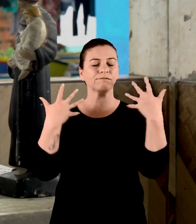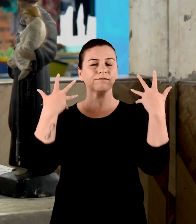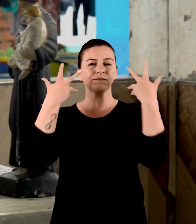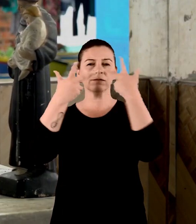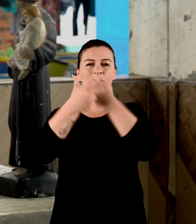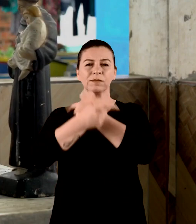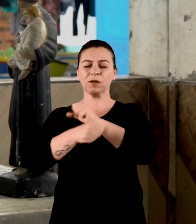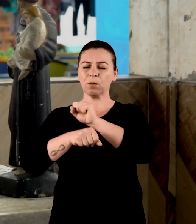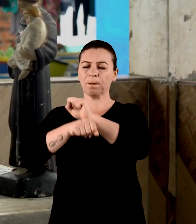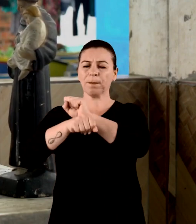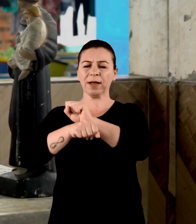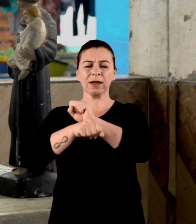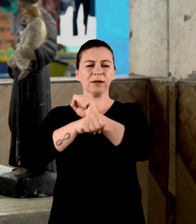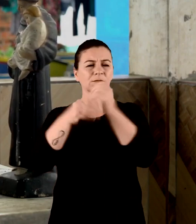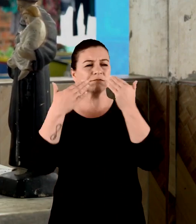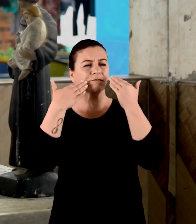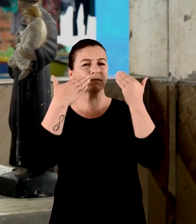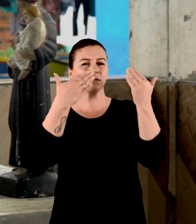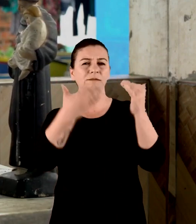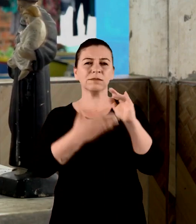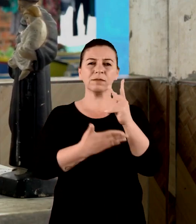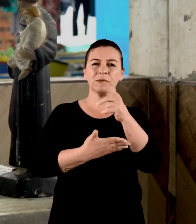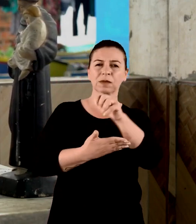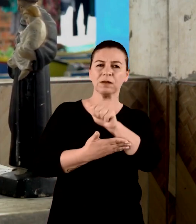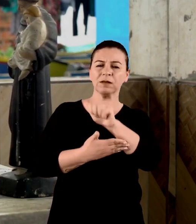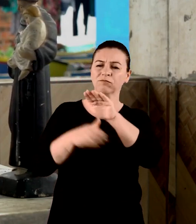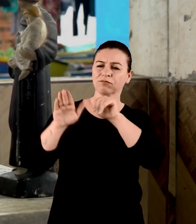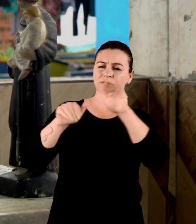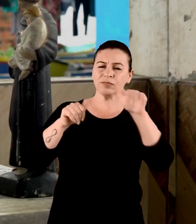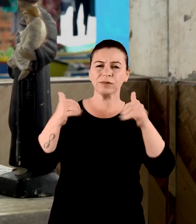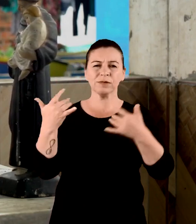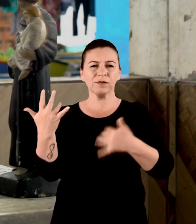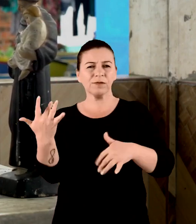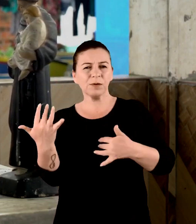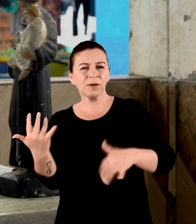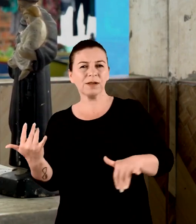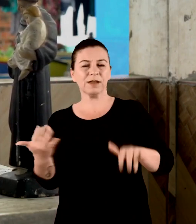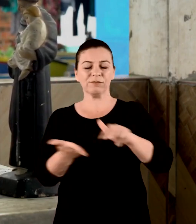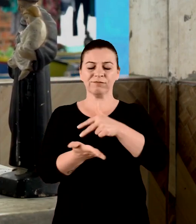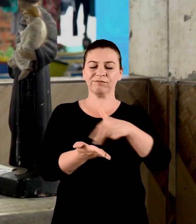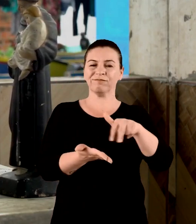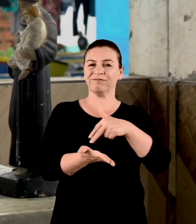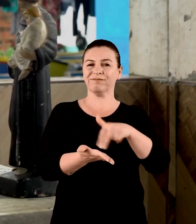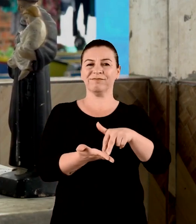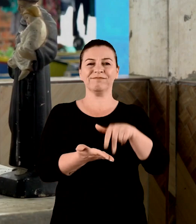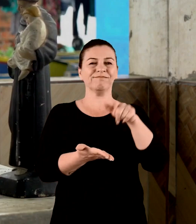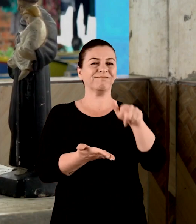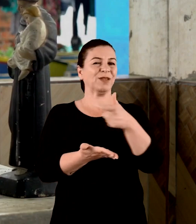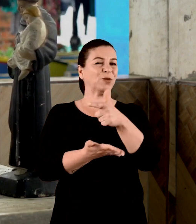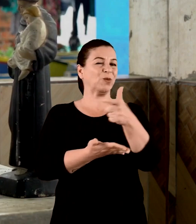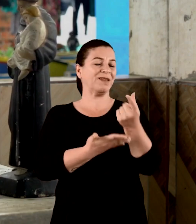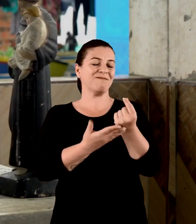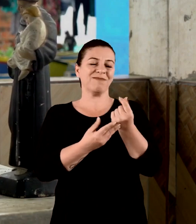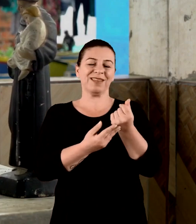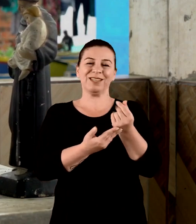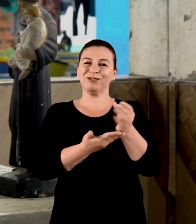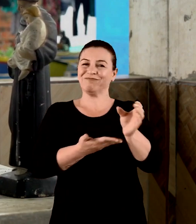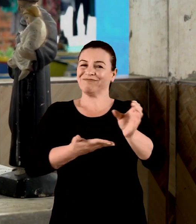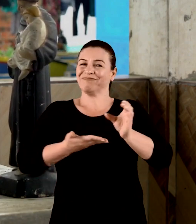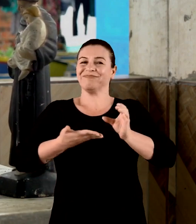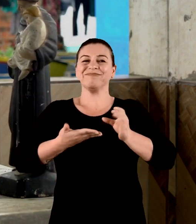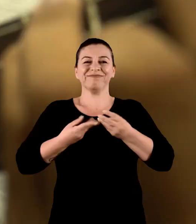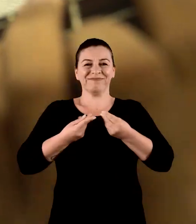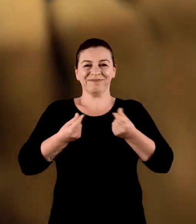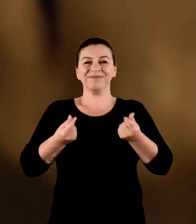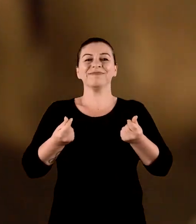coisa maravilhosa. Eles vão parando à frente das ilhas e pegando os violeiros de fandango. Isso é assim, não tem preço, é uma